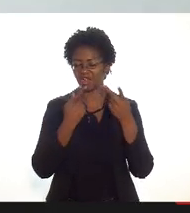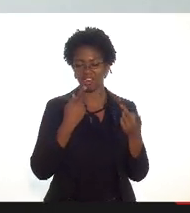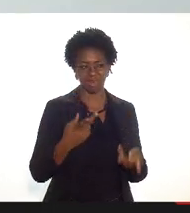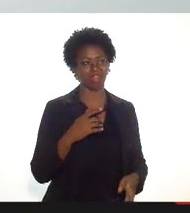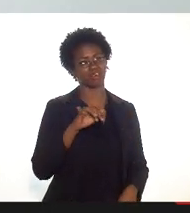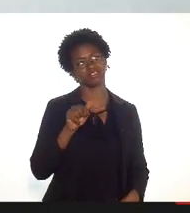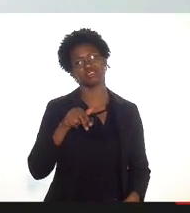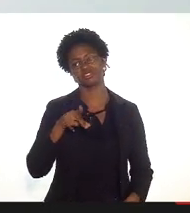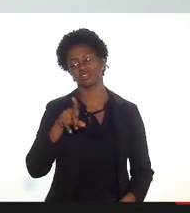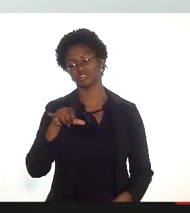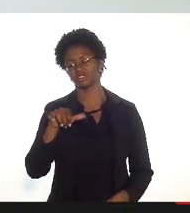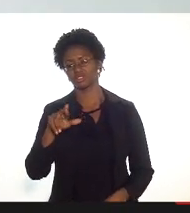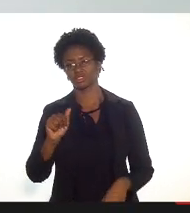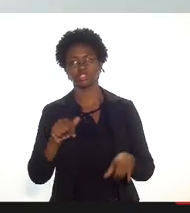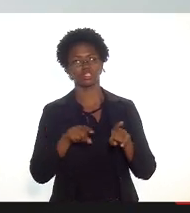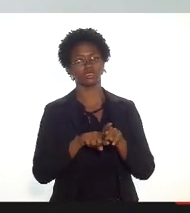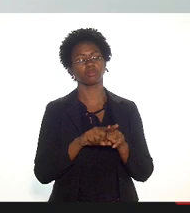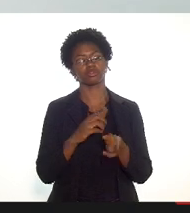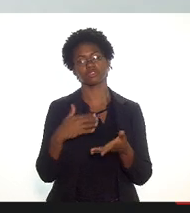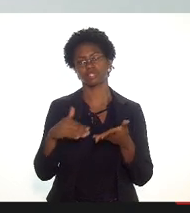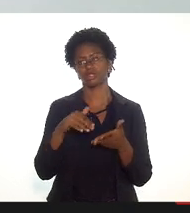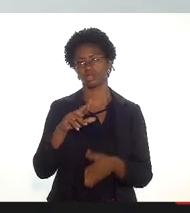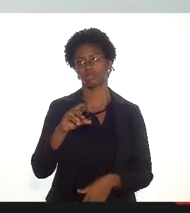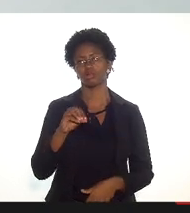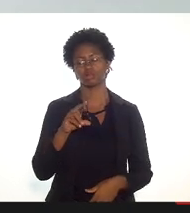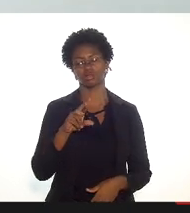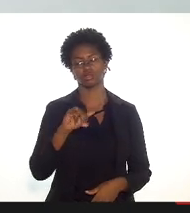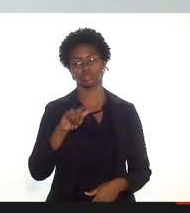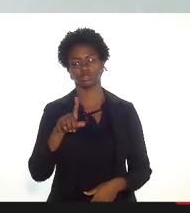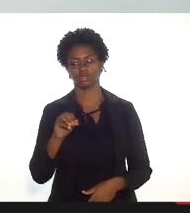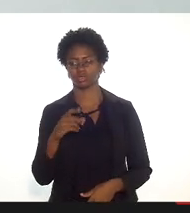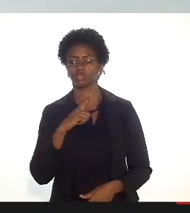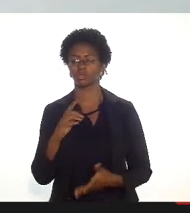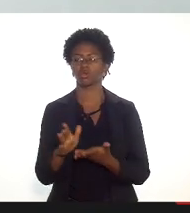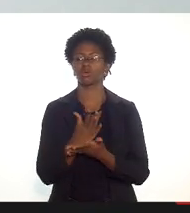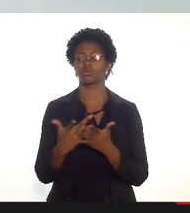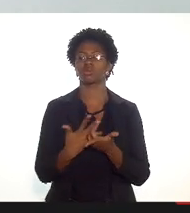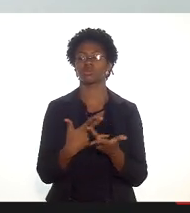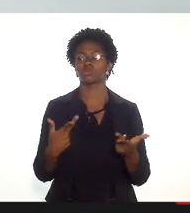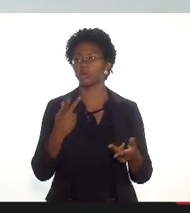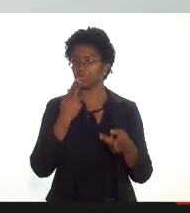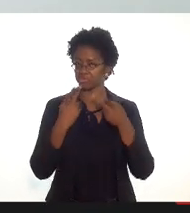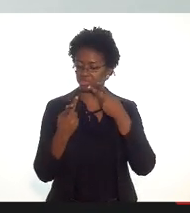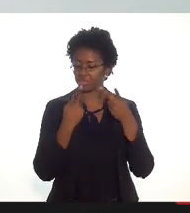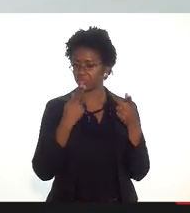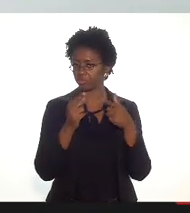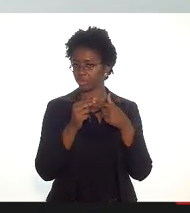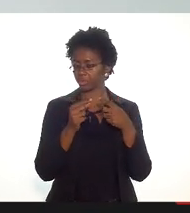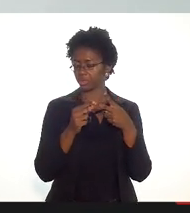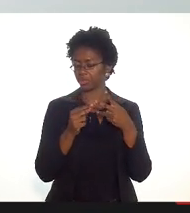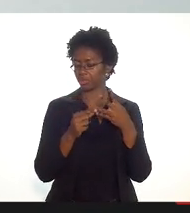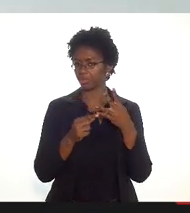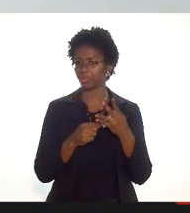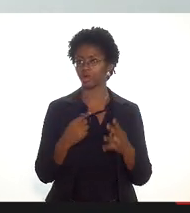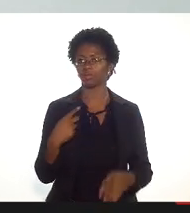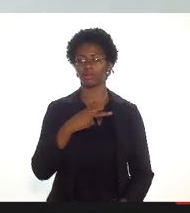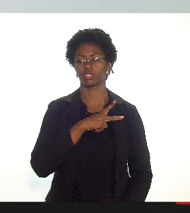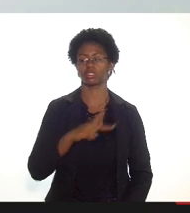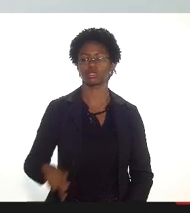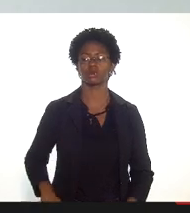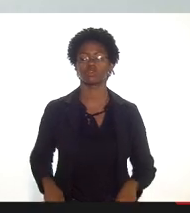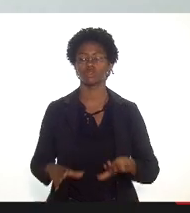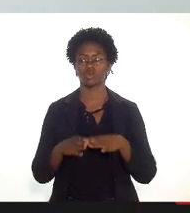Saúde, Rodrigo, né? E aí, gente, a gente tem algumas coisas a falar enquanto presidente do Conselho de Enfermagem,